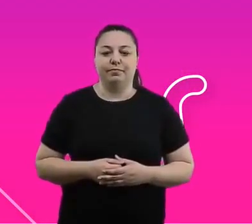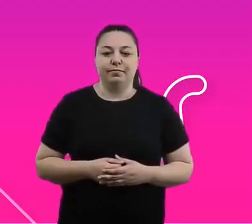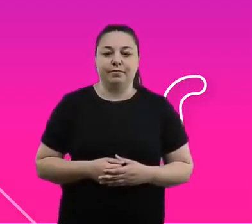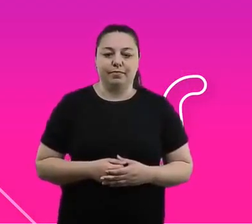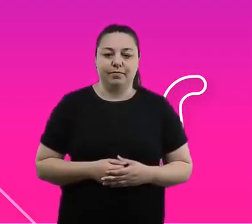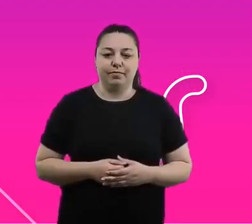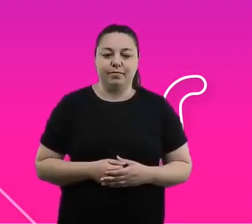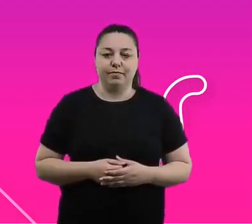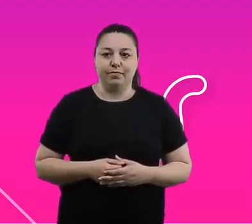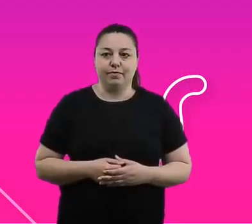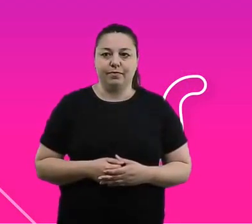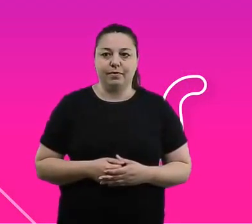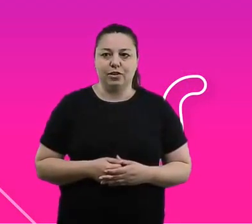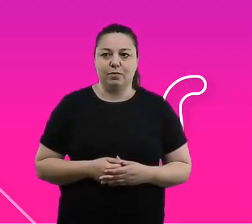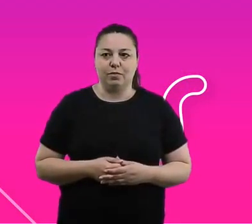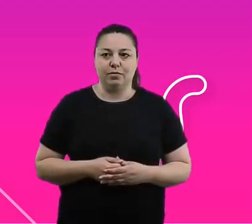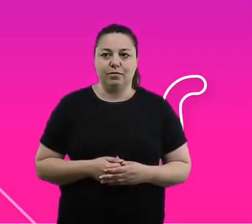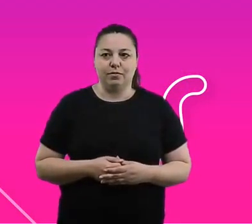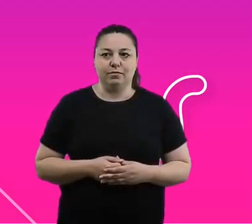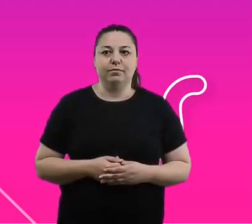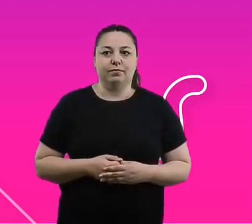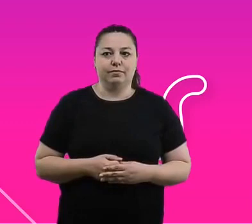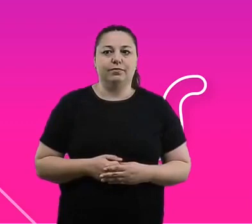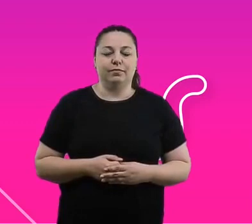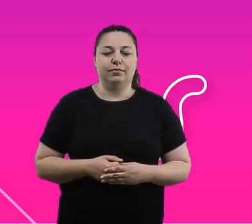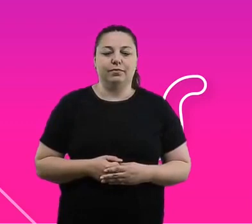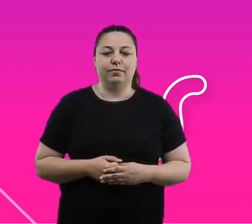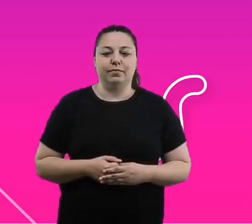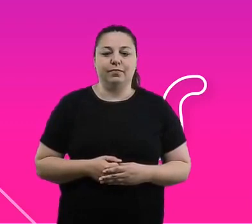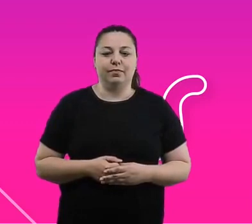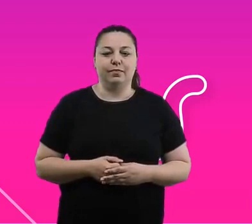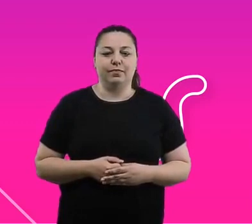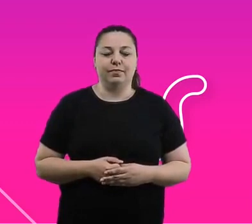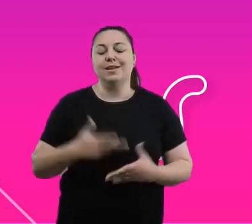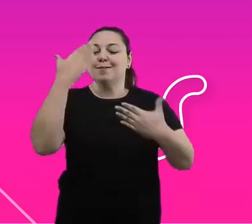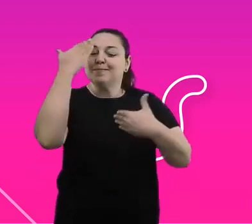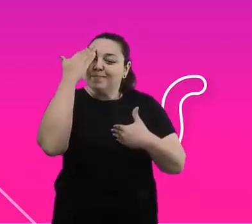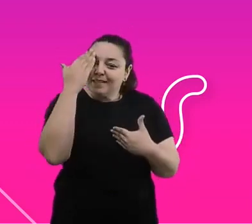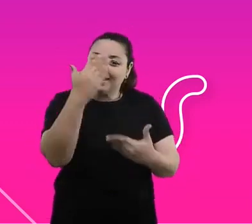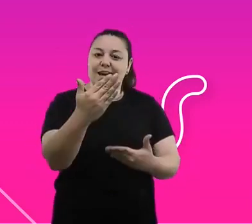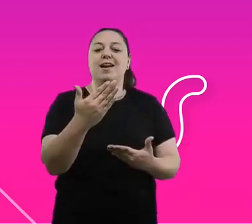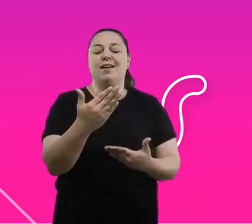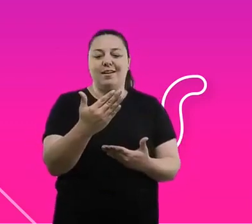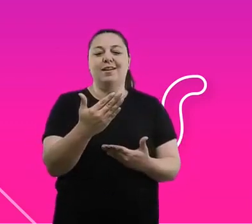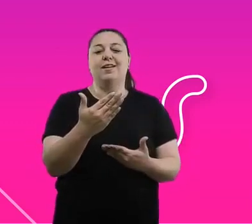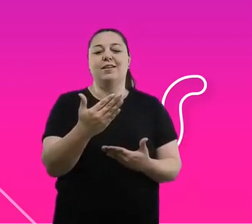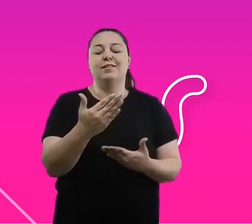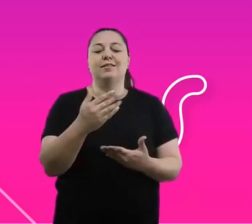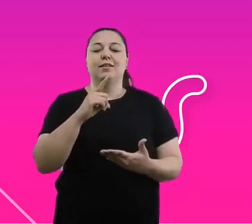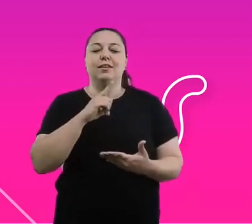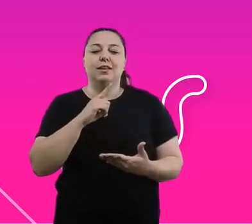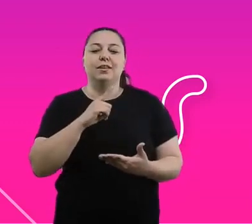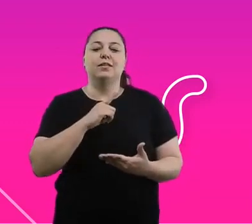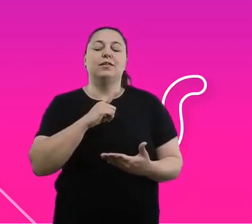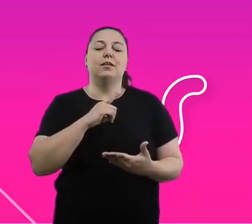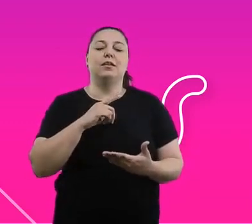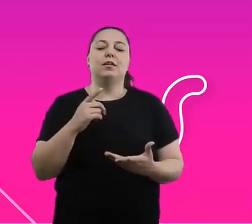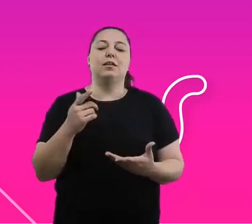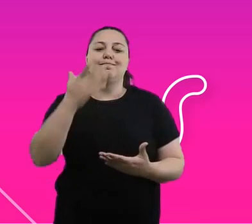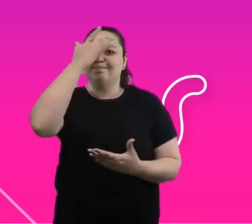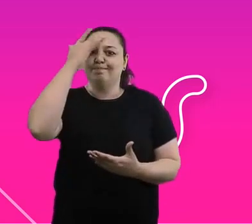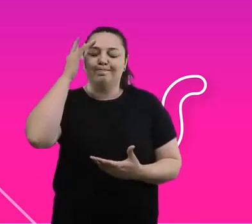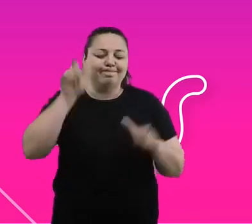Ok, pessoal, uma boa tarde. Muito obrigado aqui pelo espaço. É um prazer enorme estar junto de pessoas tão incríveis e